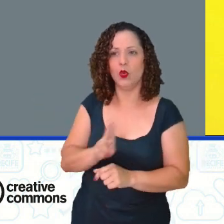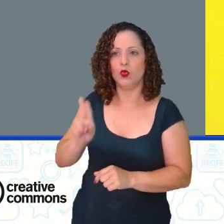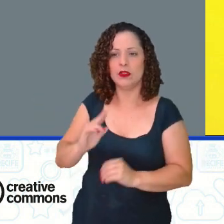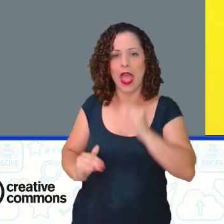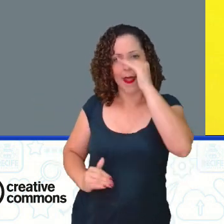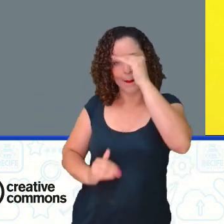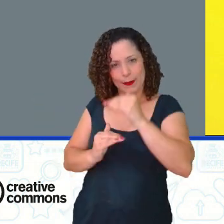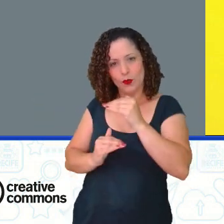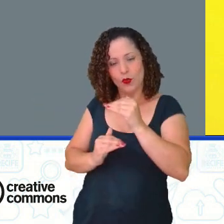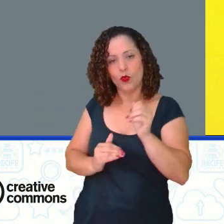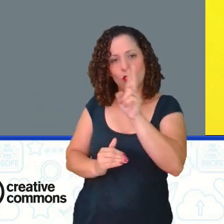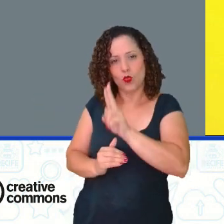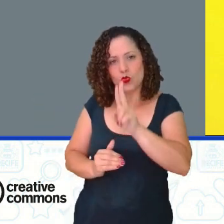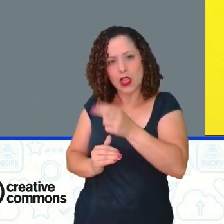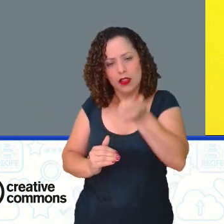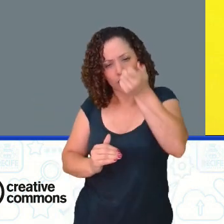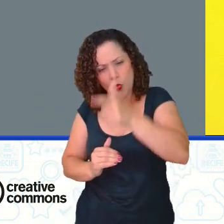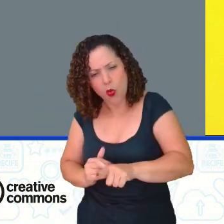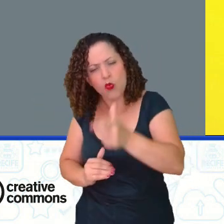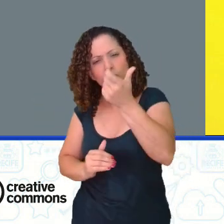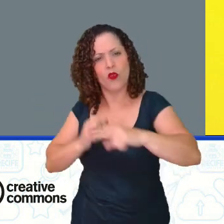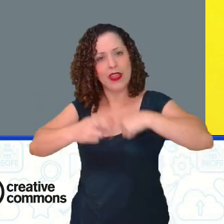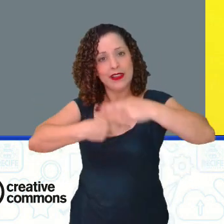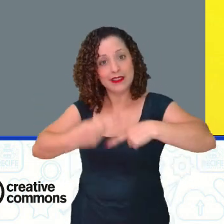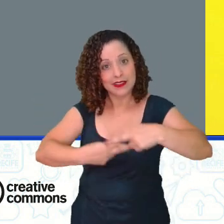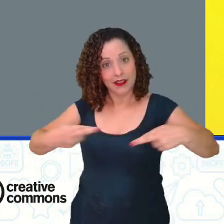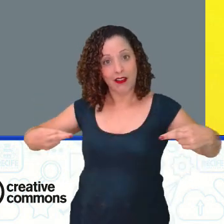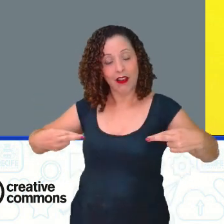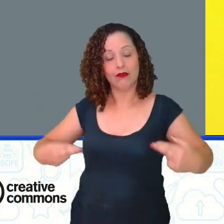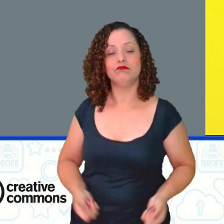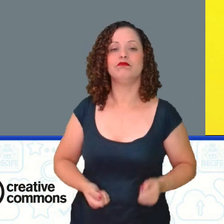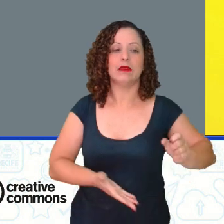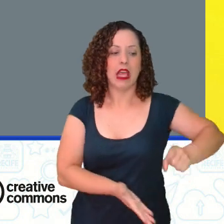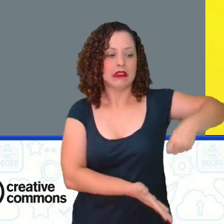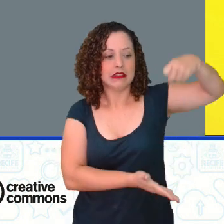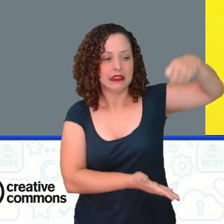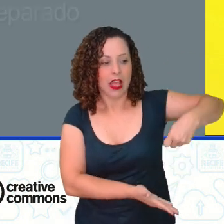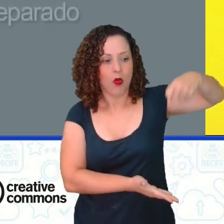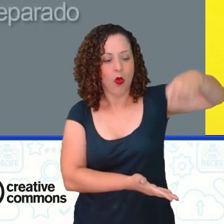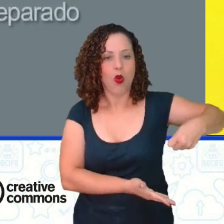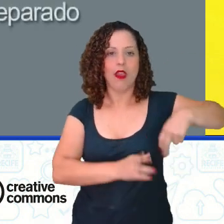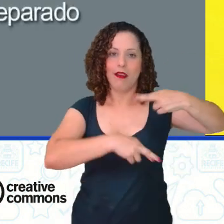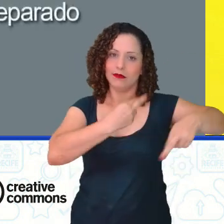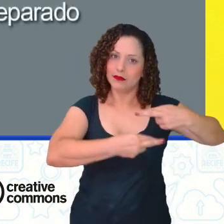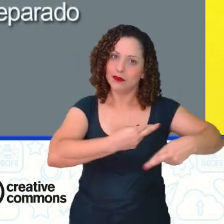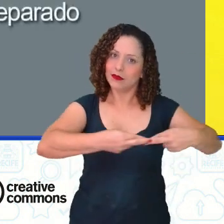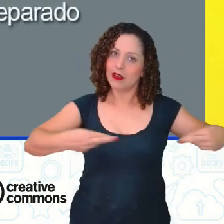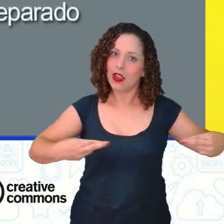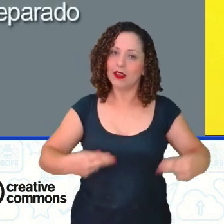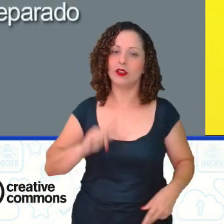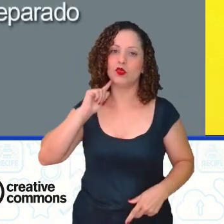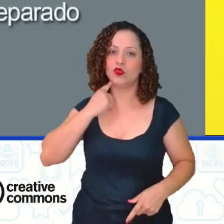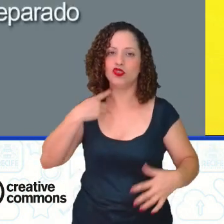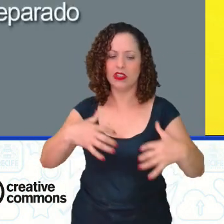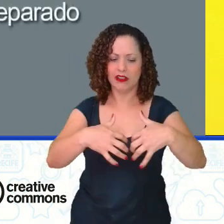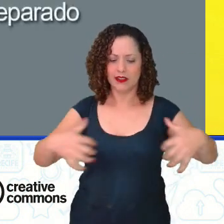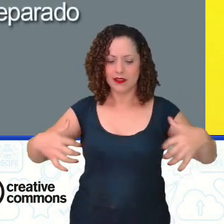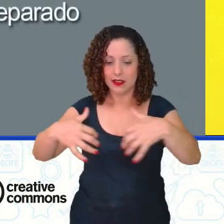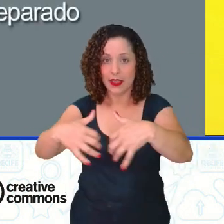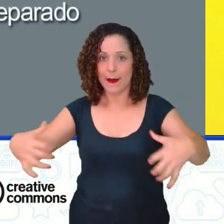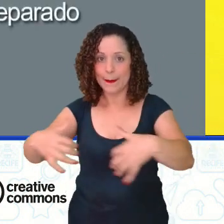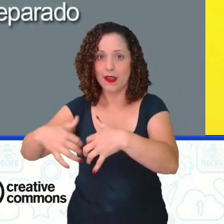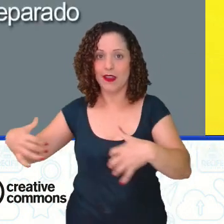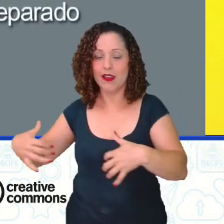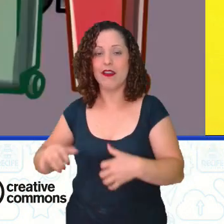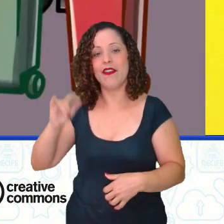menores e reaproveitáveis, trocando sacolas plásticas por recicláveis, separando corretamente o lixo e evitando sujar